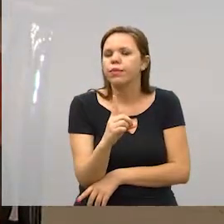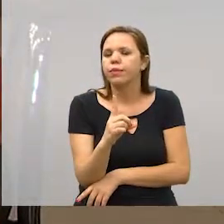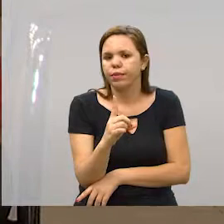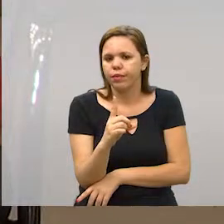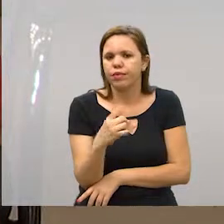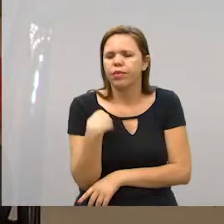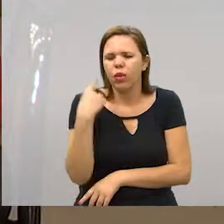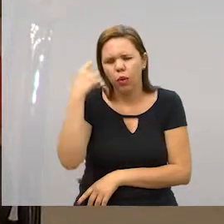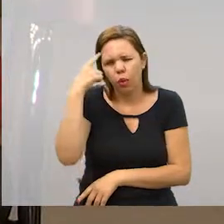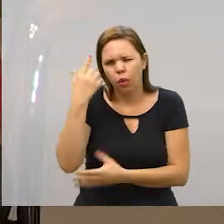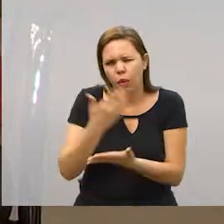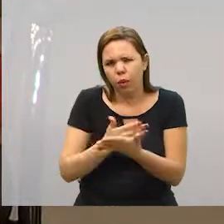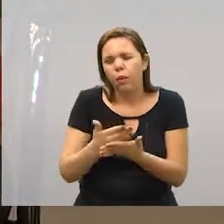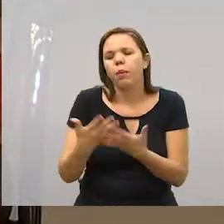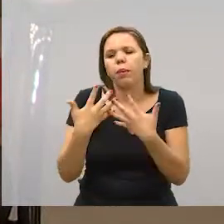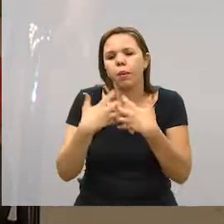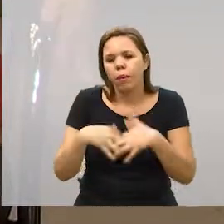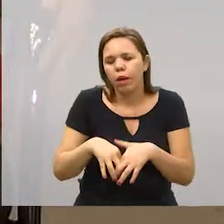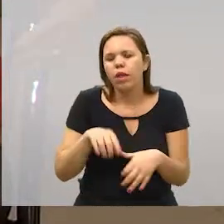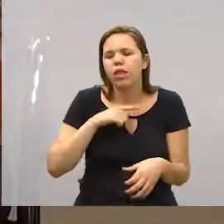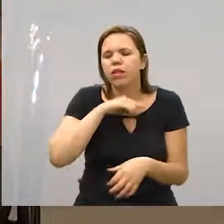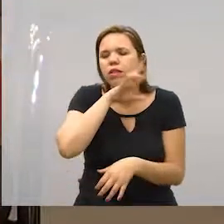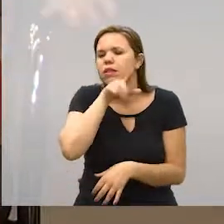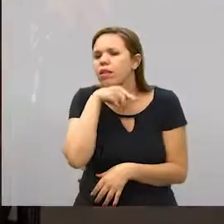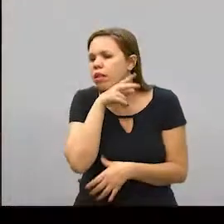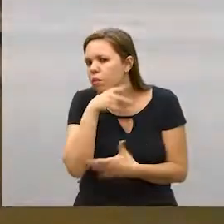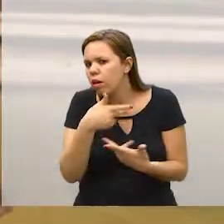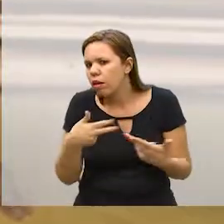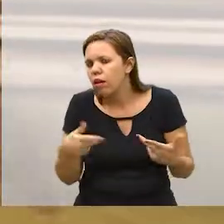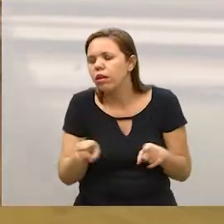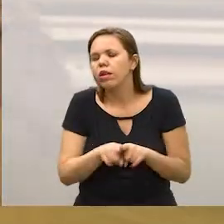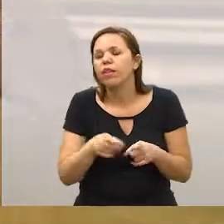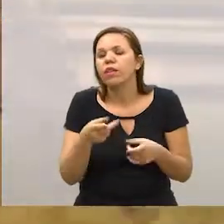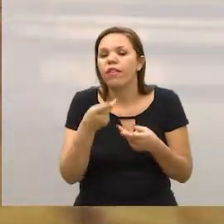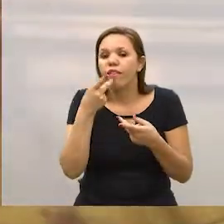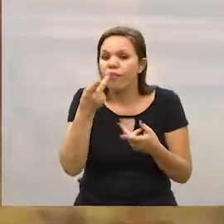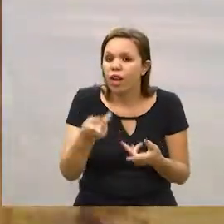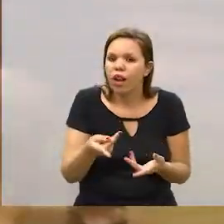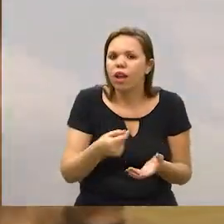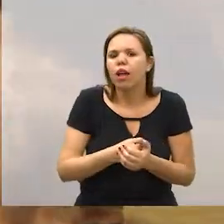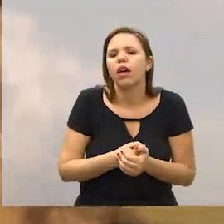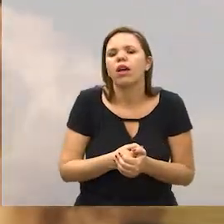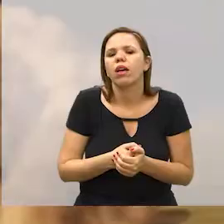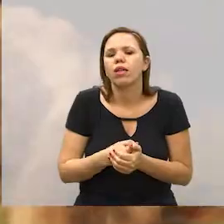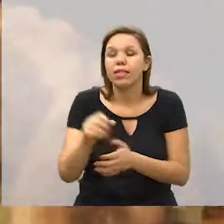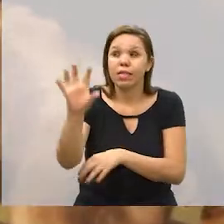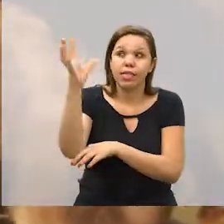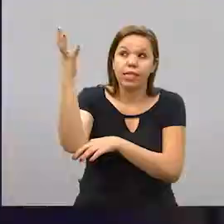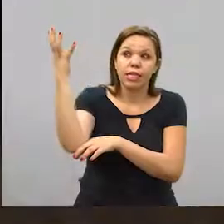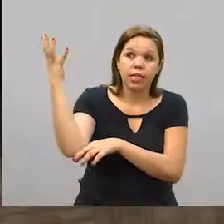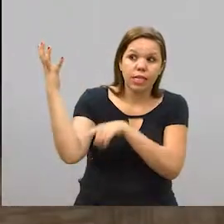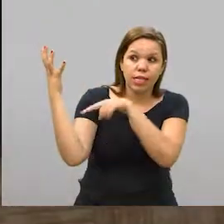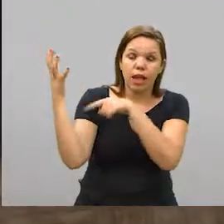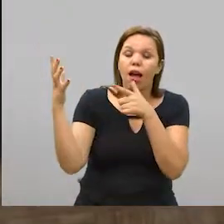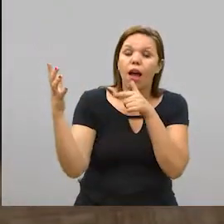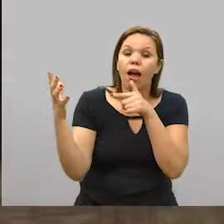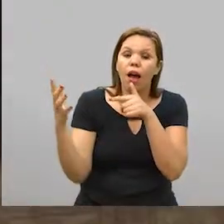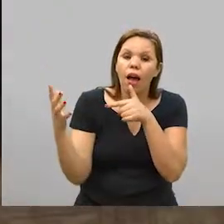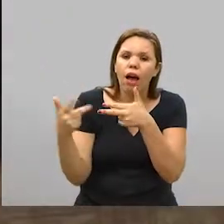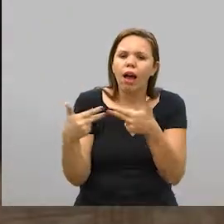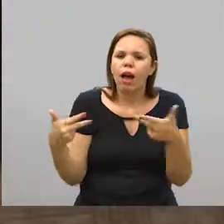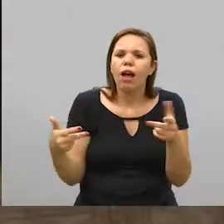a gente começou a pensar, tinha os animais, né? Então a gente queria falar das árvores e